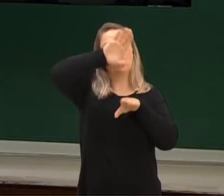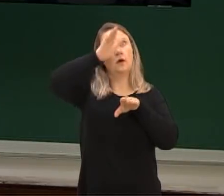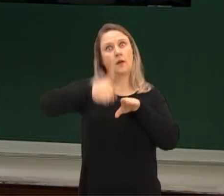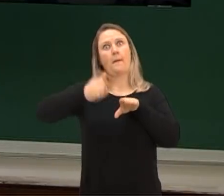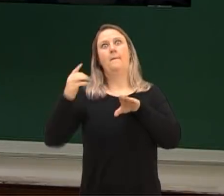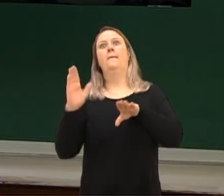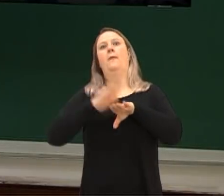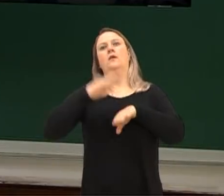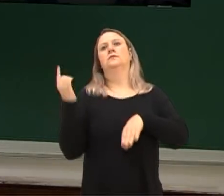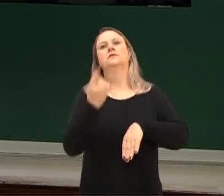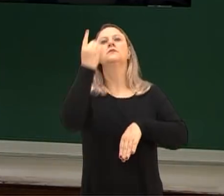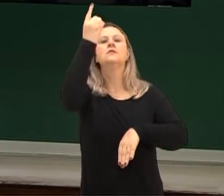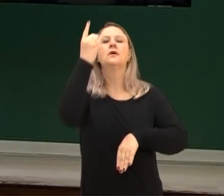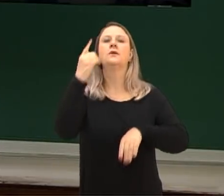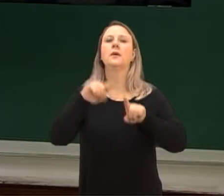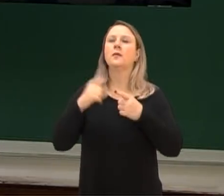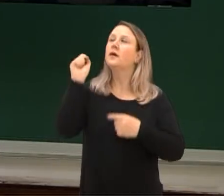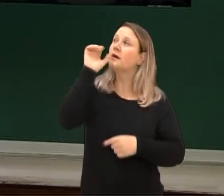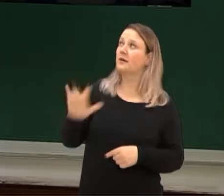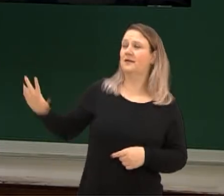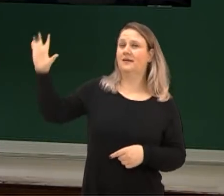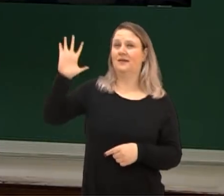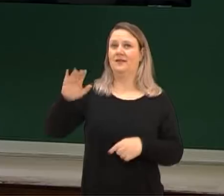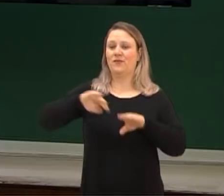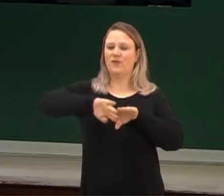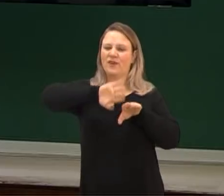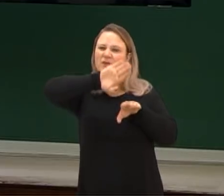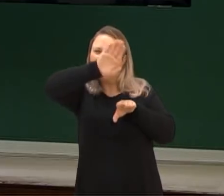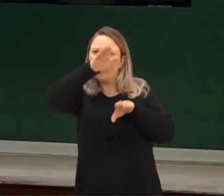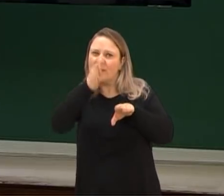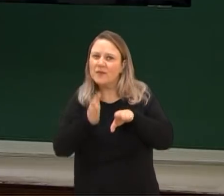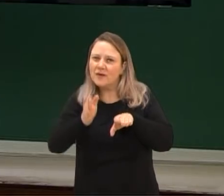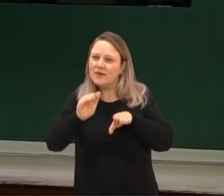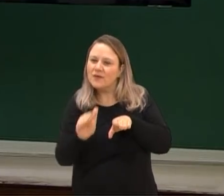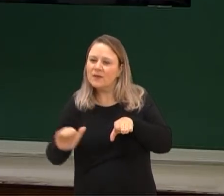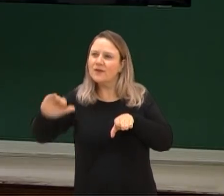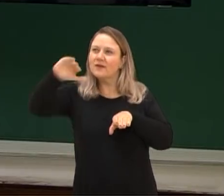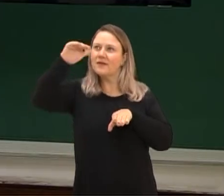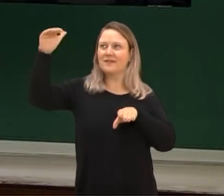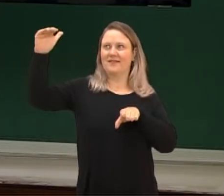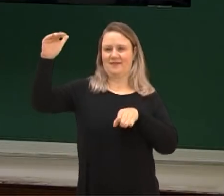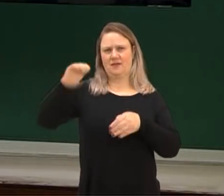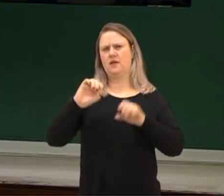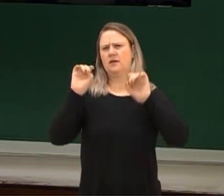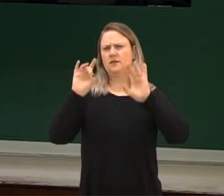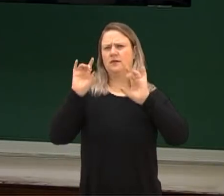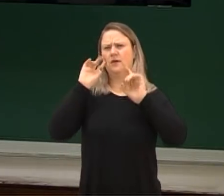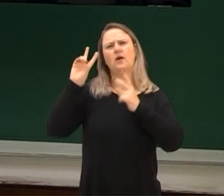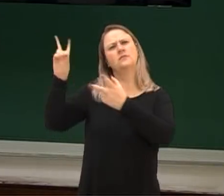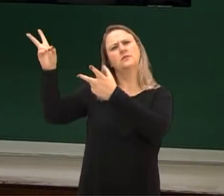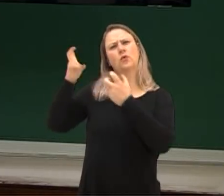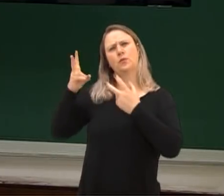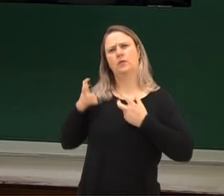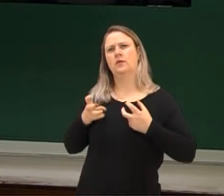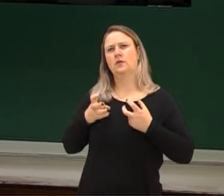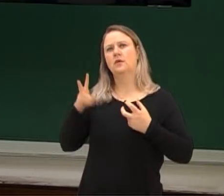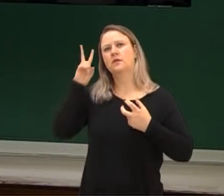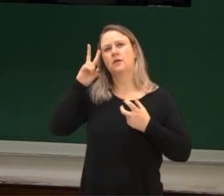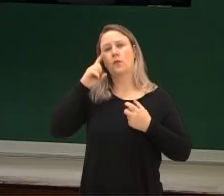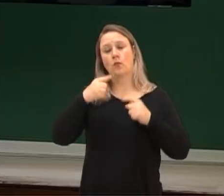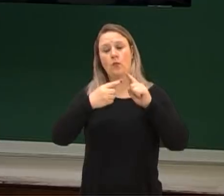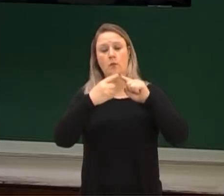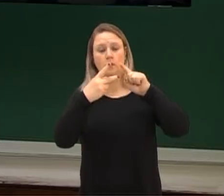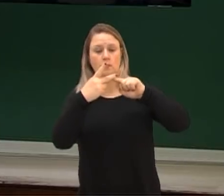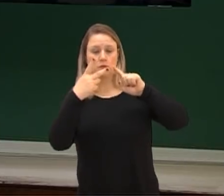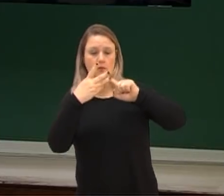de todas, né? Mas nesse desenho aqui, a montanha ficou um pouquinho mais baixa do que o planalto. Mas era só para vocês relembrarem mesmo as 4 formas